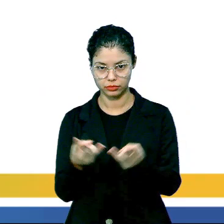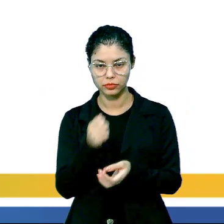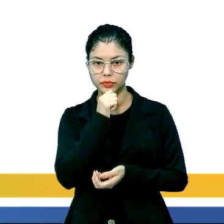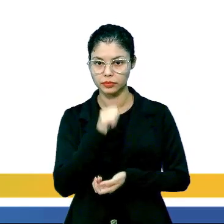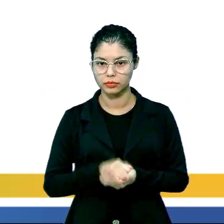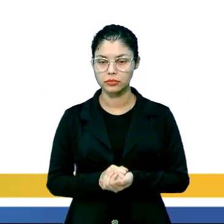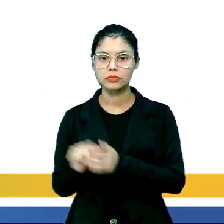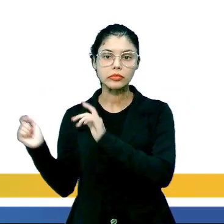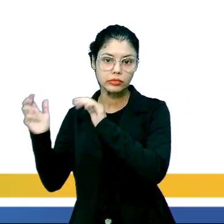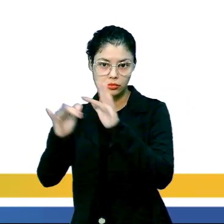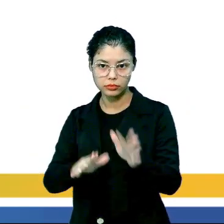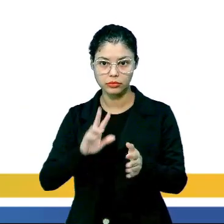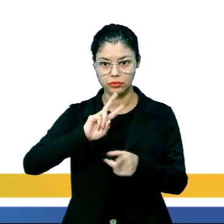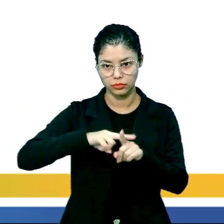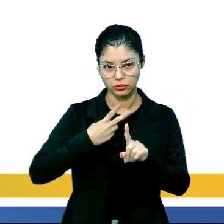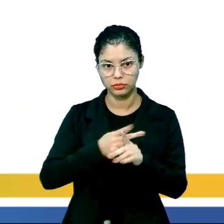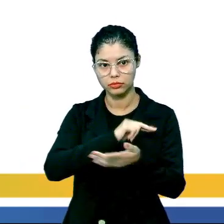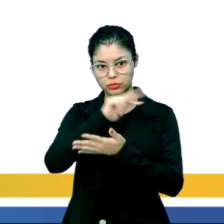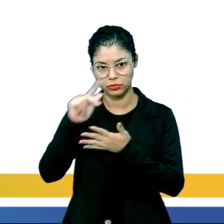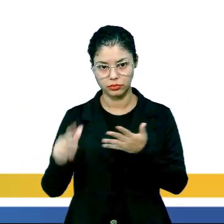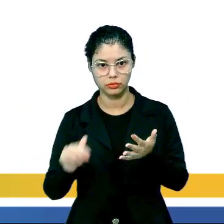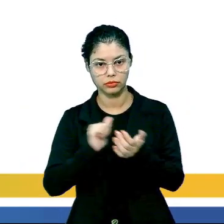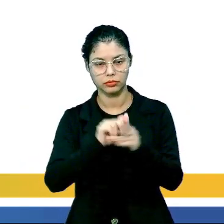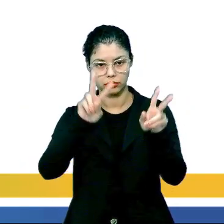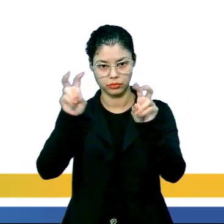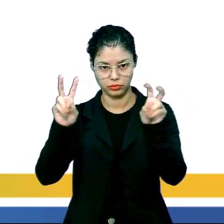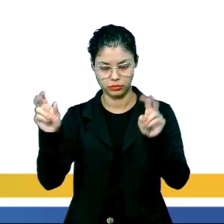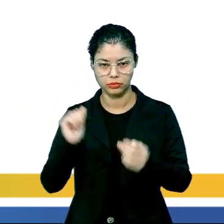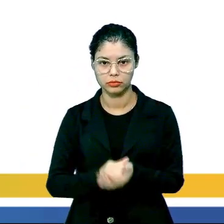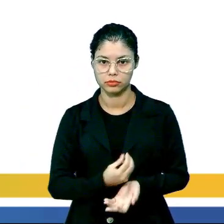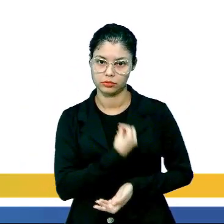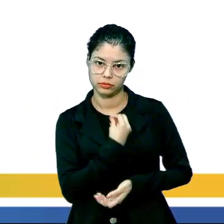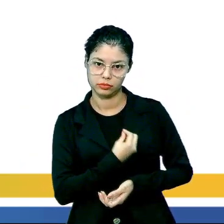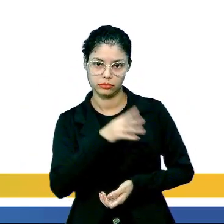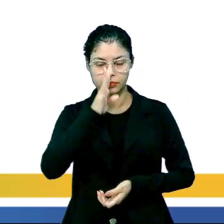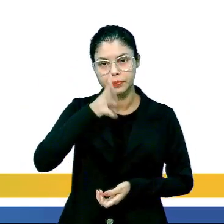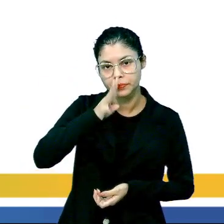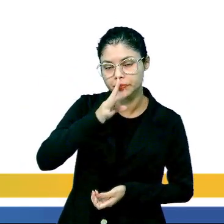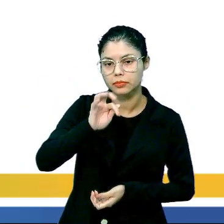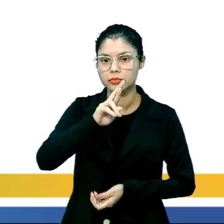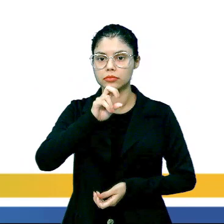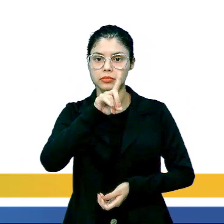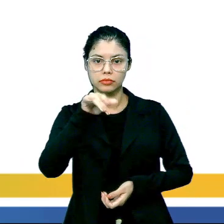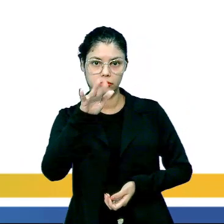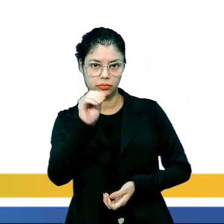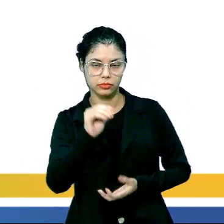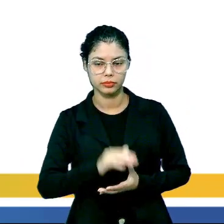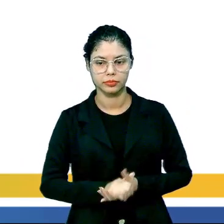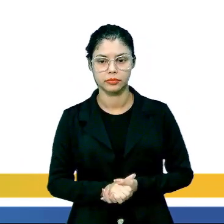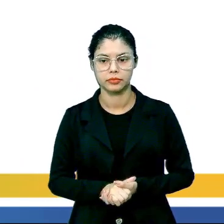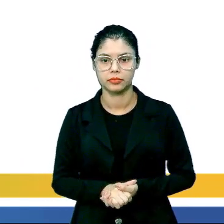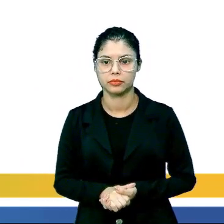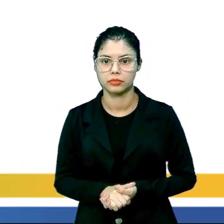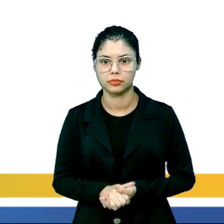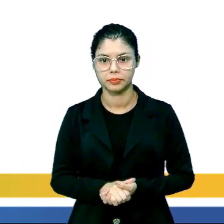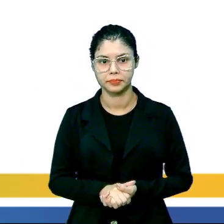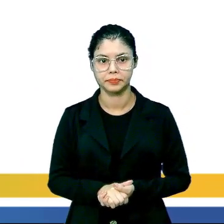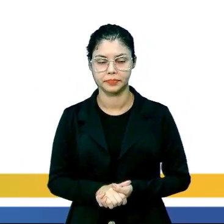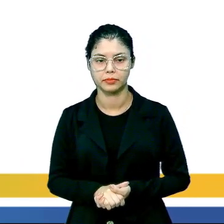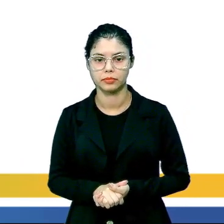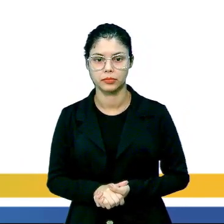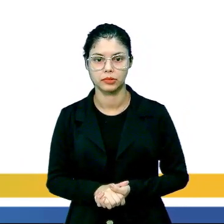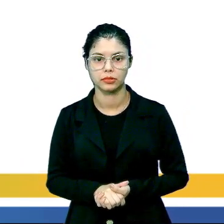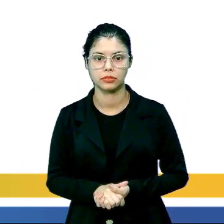massa, que se desdobra em vários aspectos, um tema muito presente é a crítica da